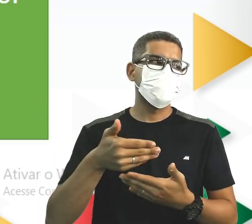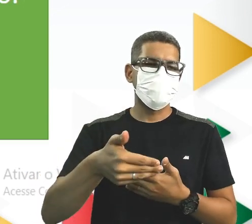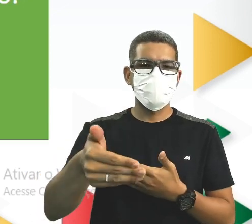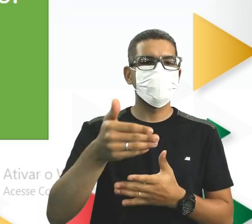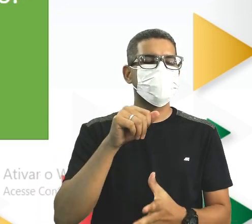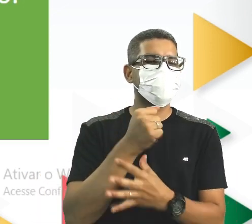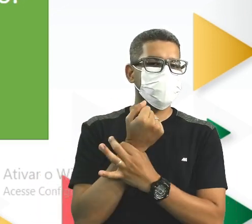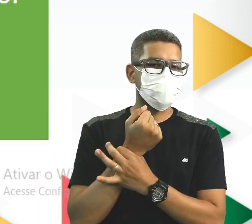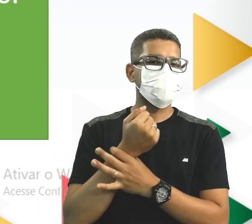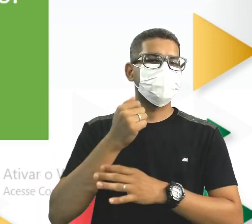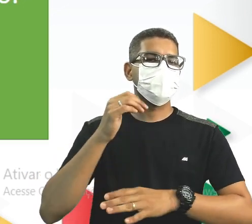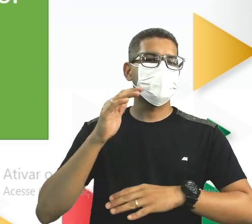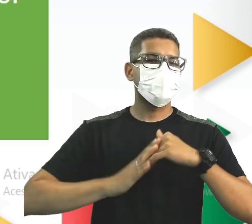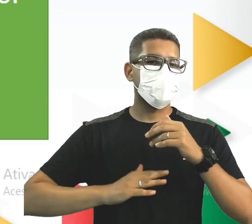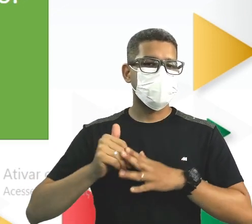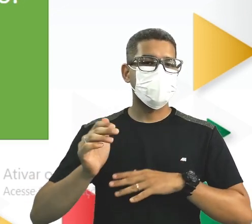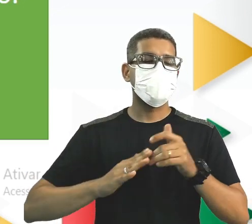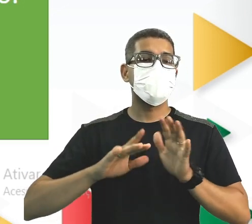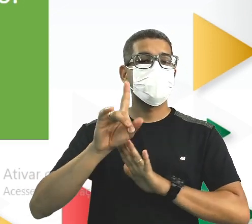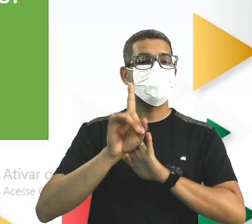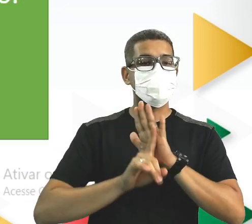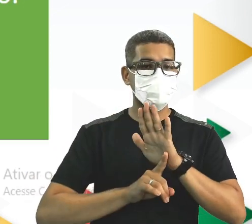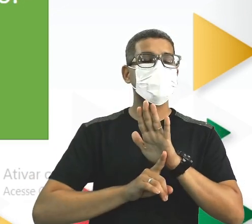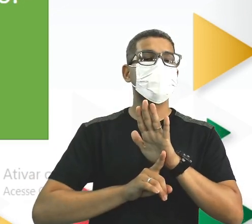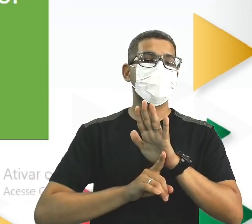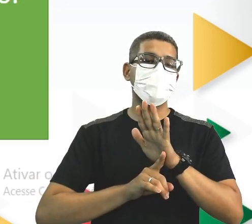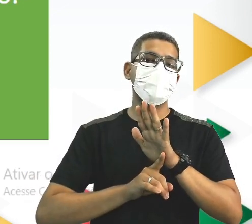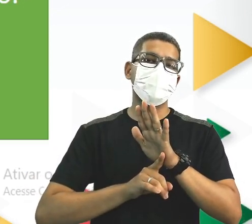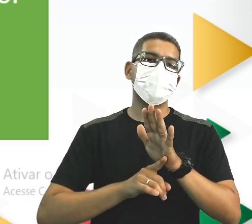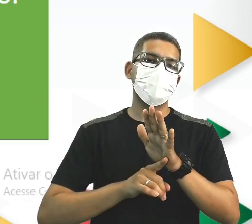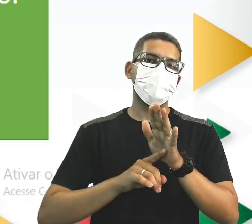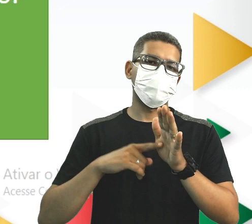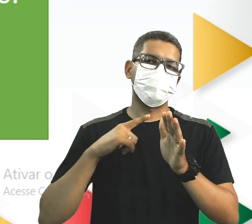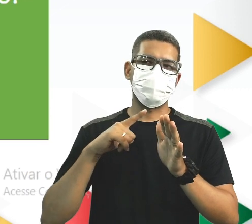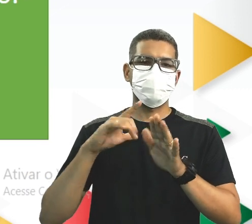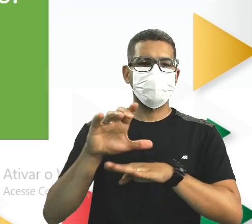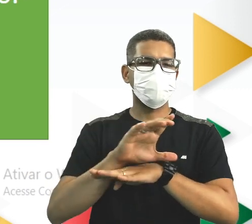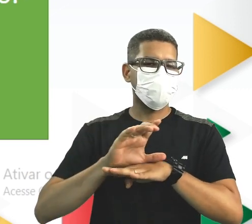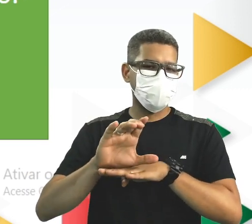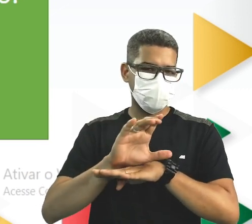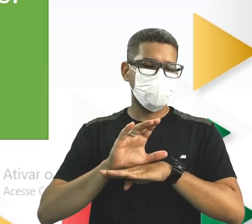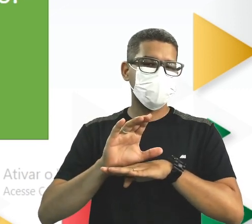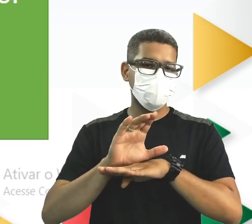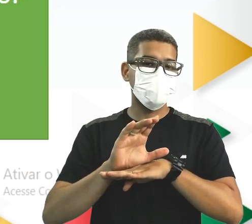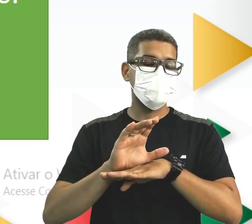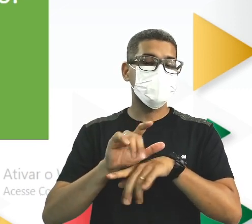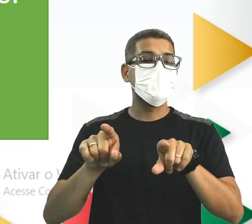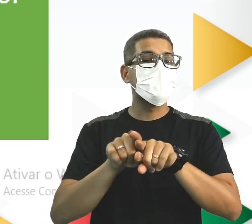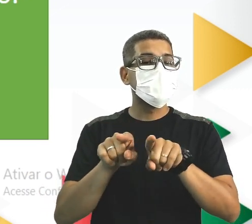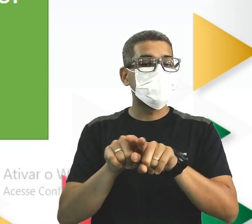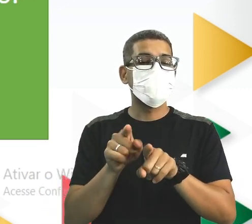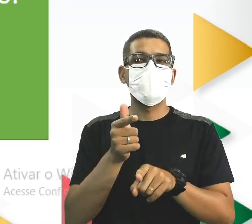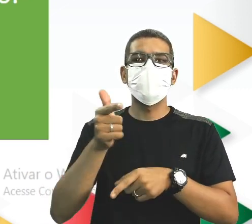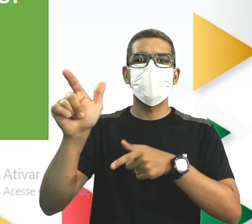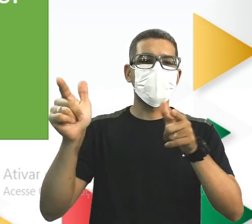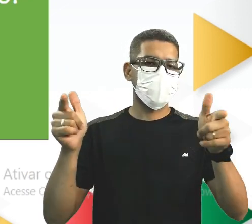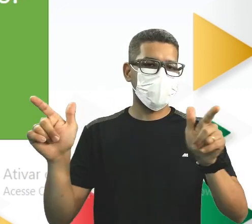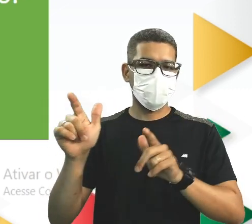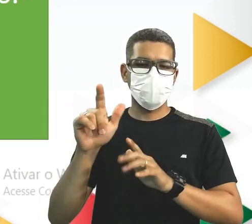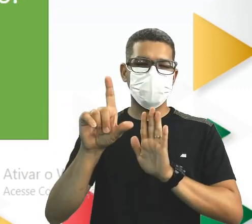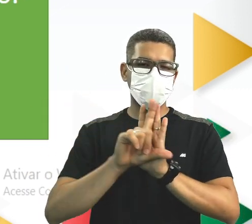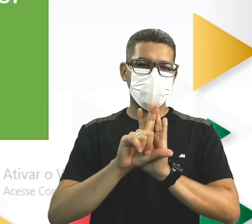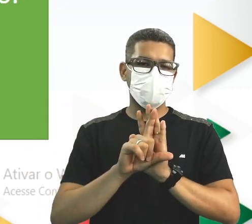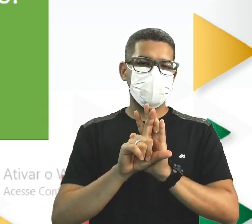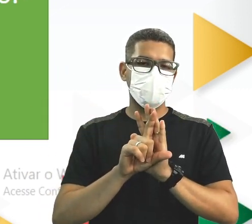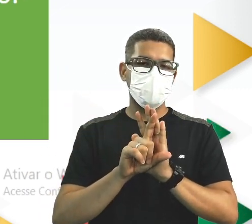garantir a prática e os direitos que estão previstos lá na Constituição Federal e nas outras leis. Gente,